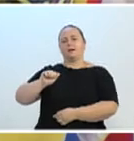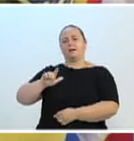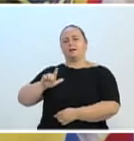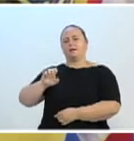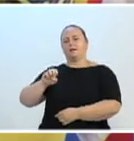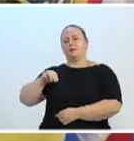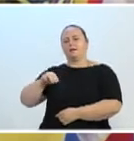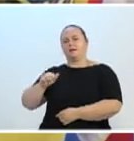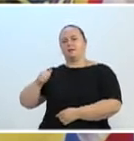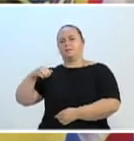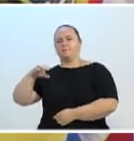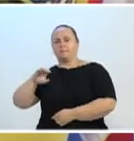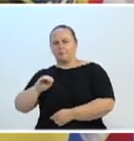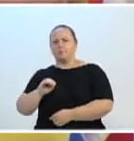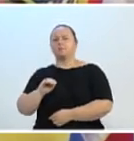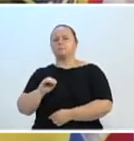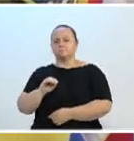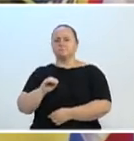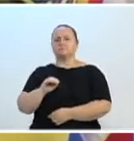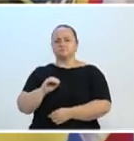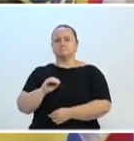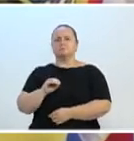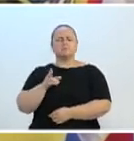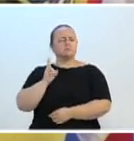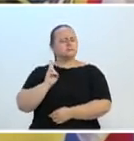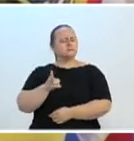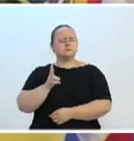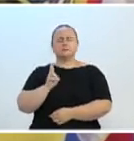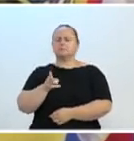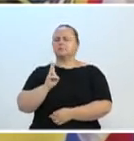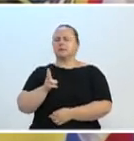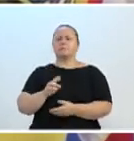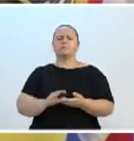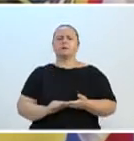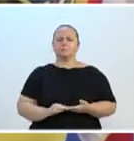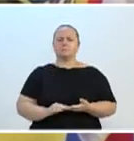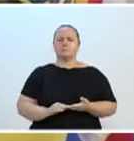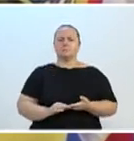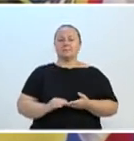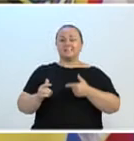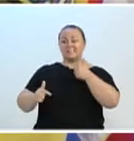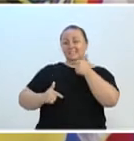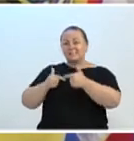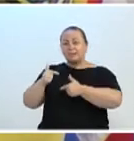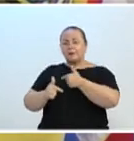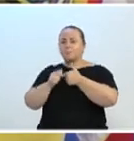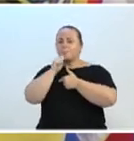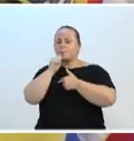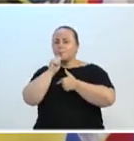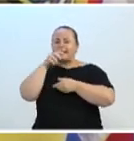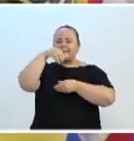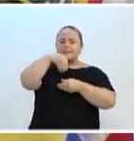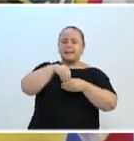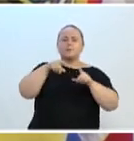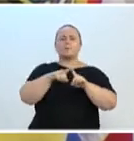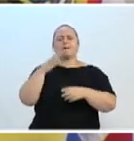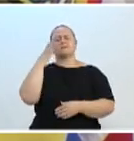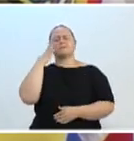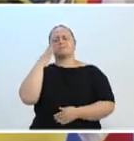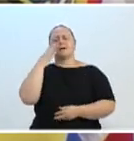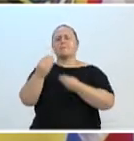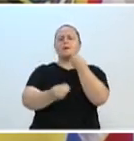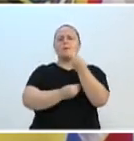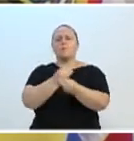sempre esteve, mesmo não com mandato aqui na casa, assim como os demais, trabalhando, empresário, sabe das dificuldades da